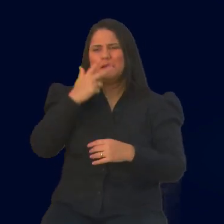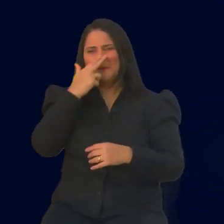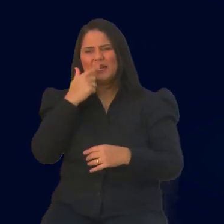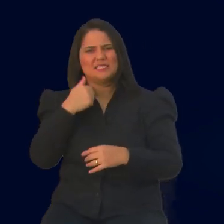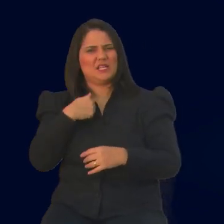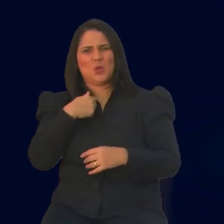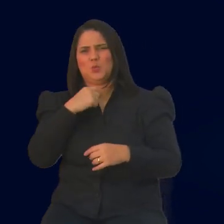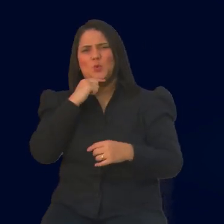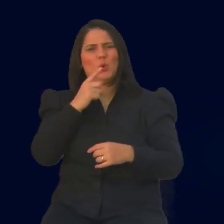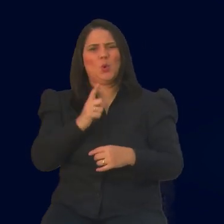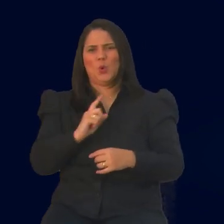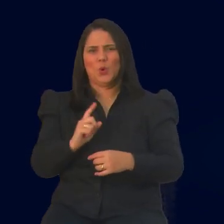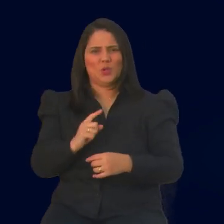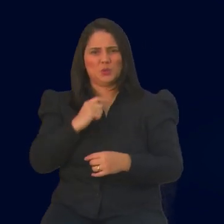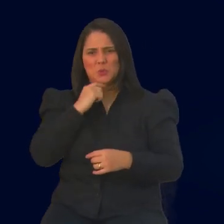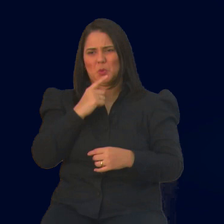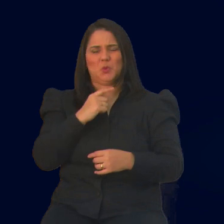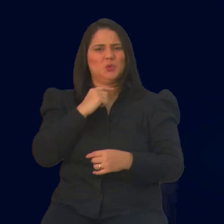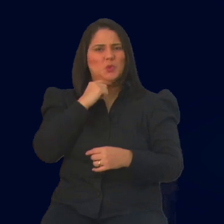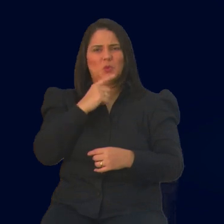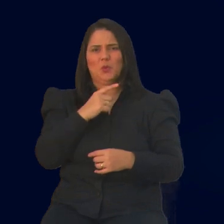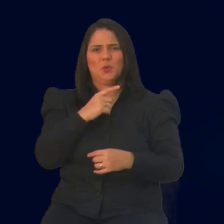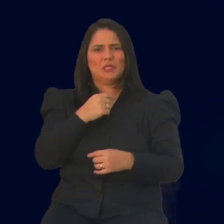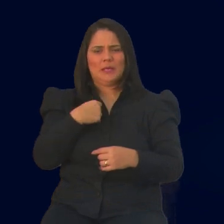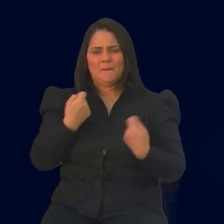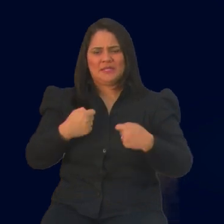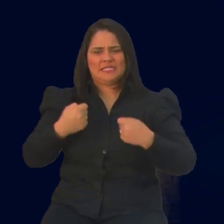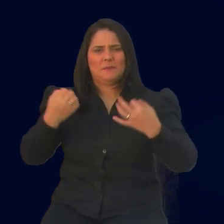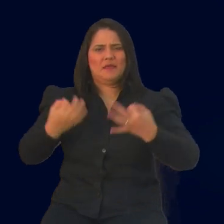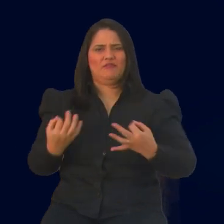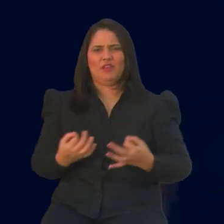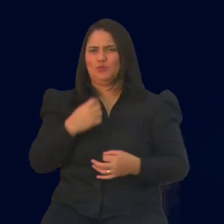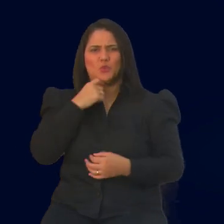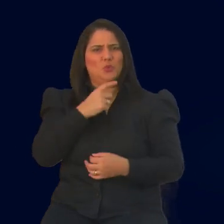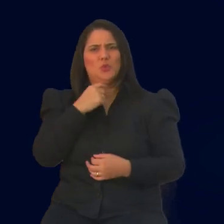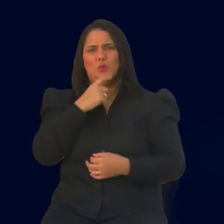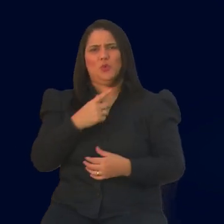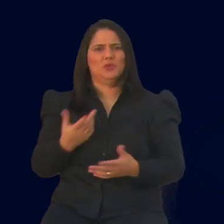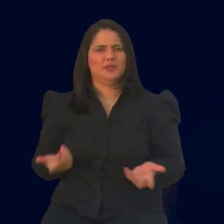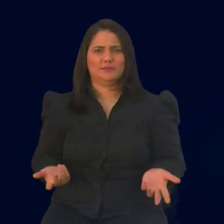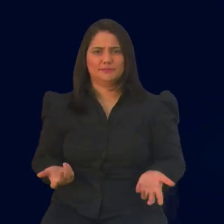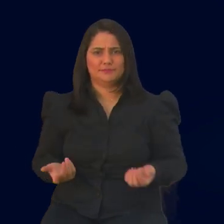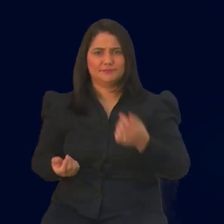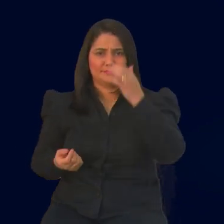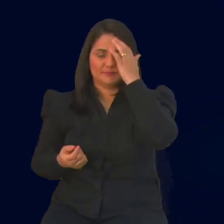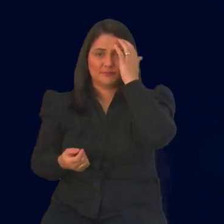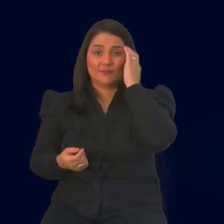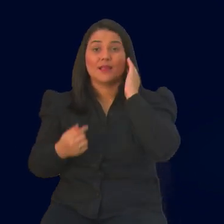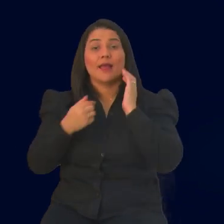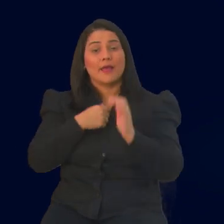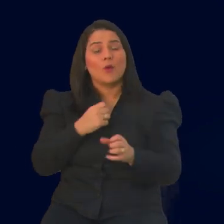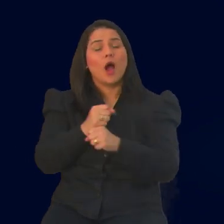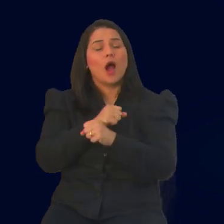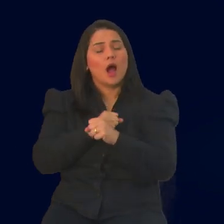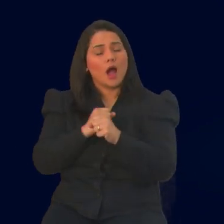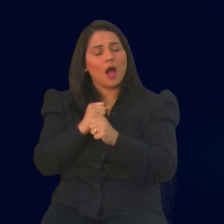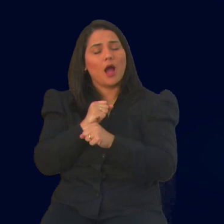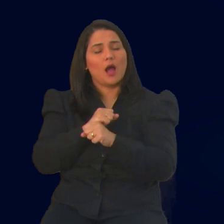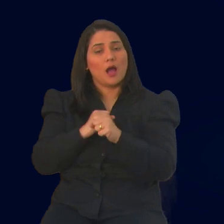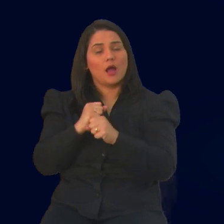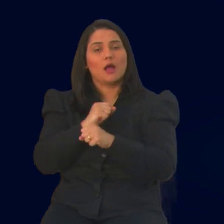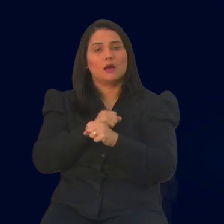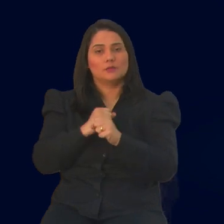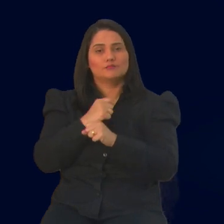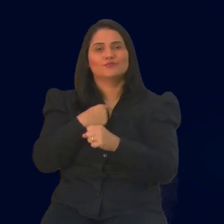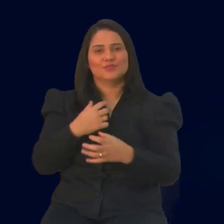E nós ficamos presas no nosso perfeccionismo. Eu, durante muitos anos, eu